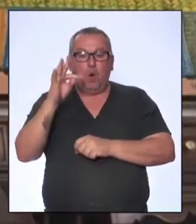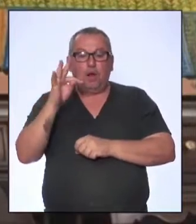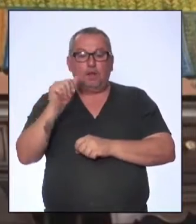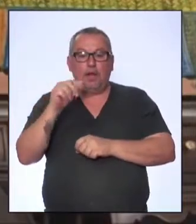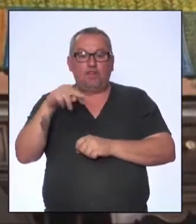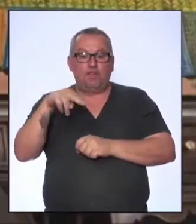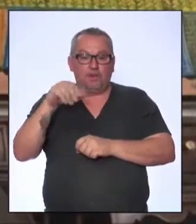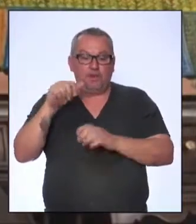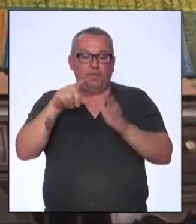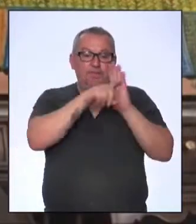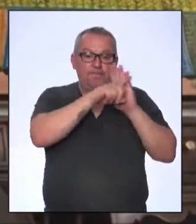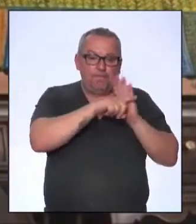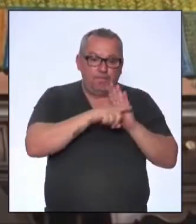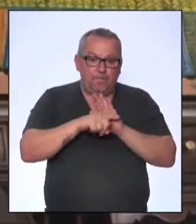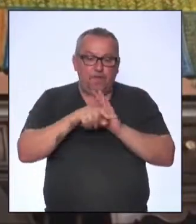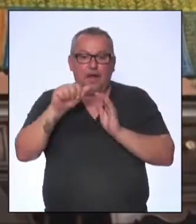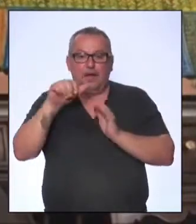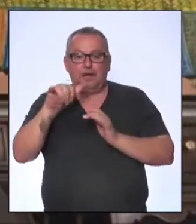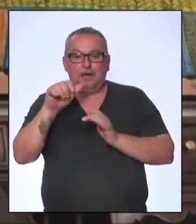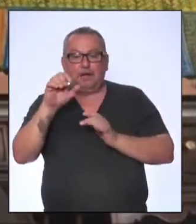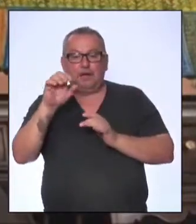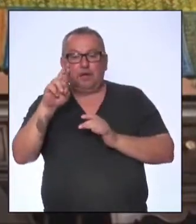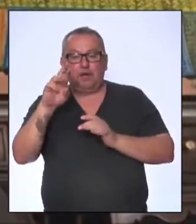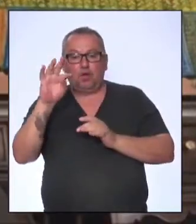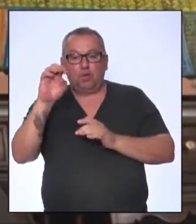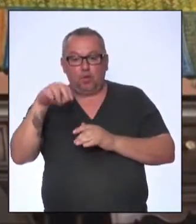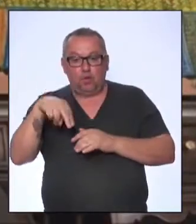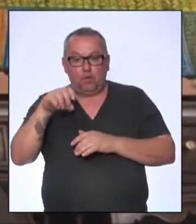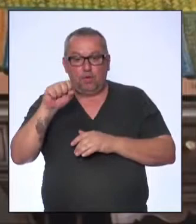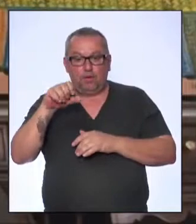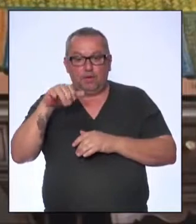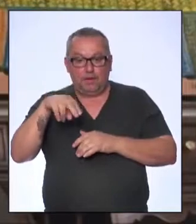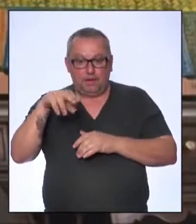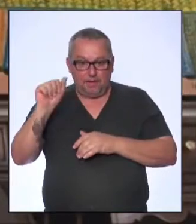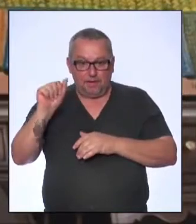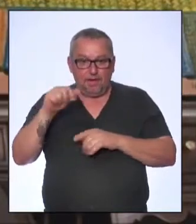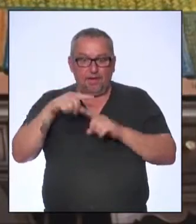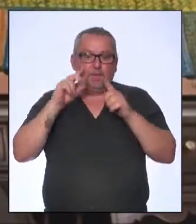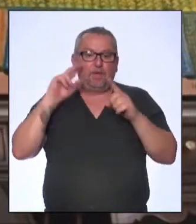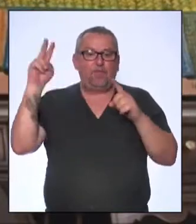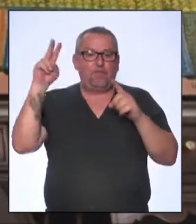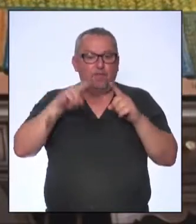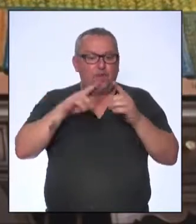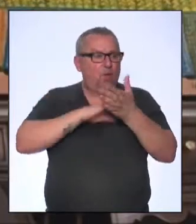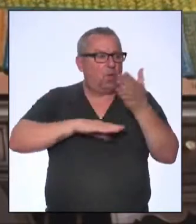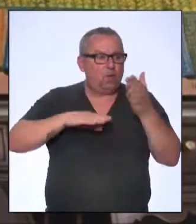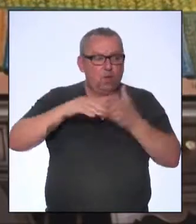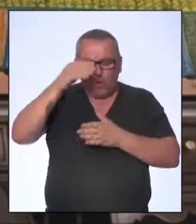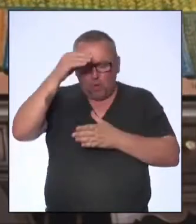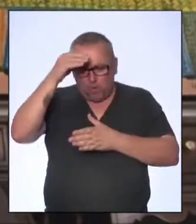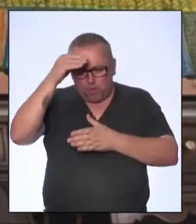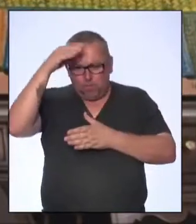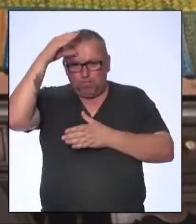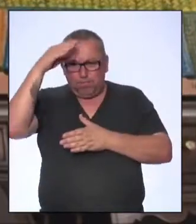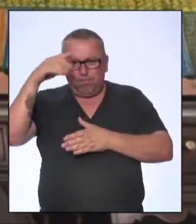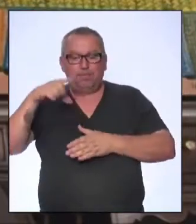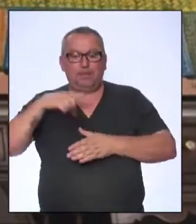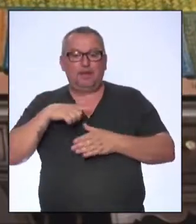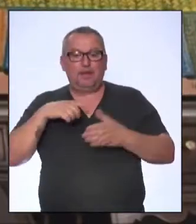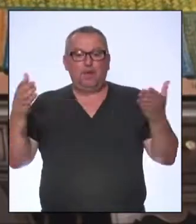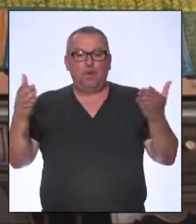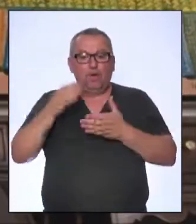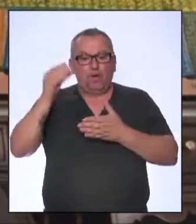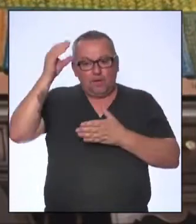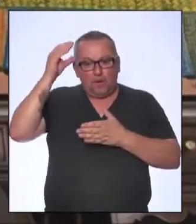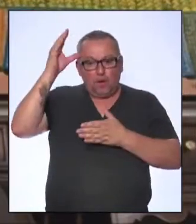Ayrton Senna, para a gente entrar, tipo, mão na massa mesmo, com todo o conhecimento científico que a gente tem hoje, das